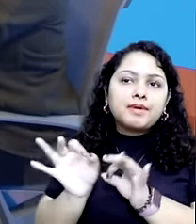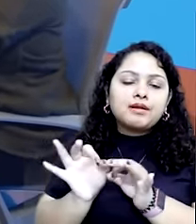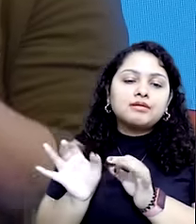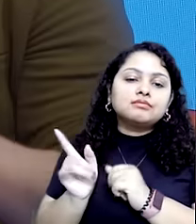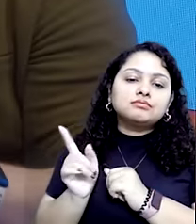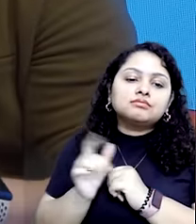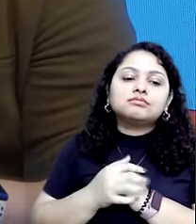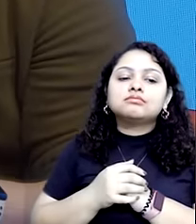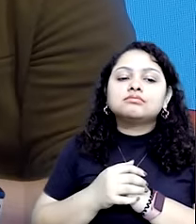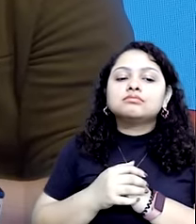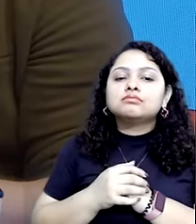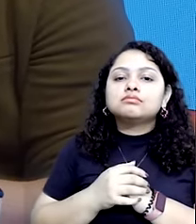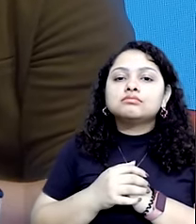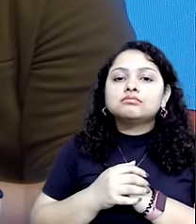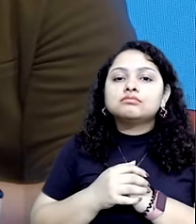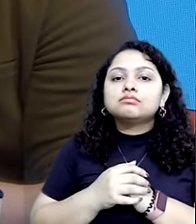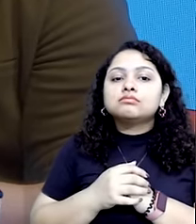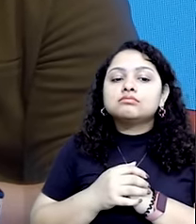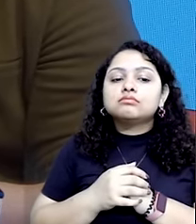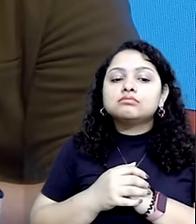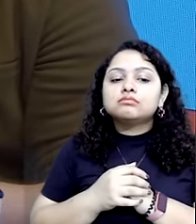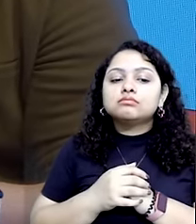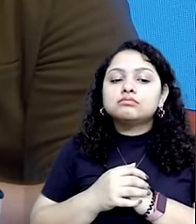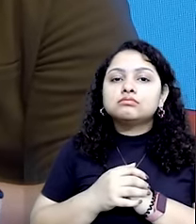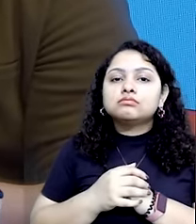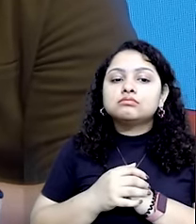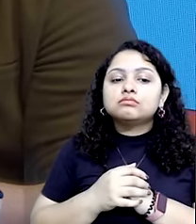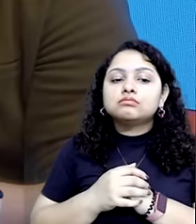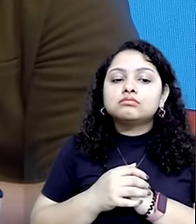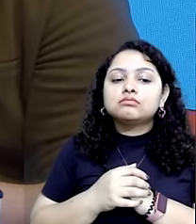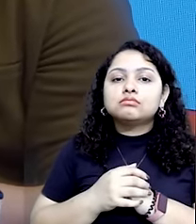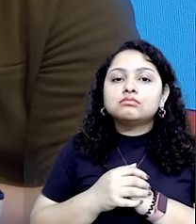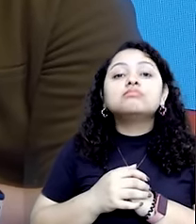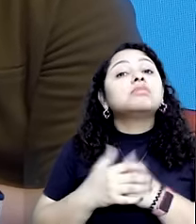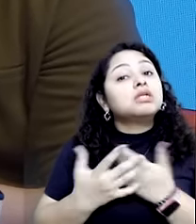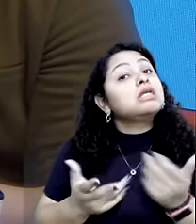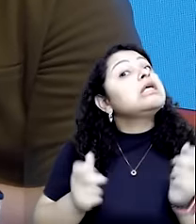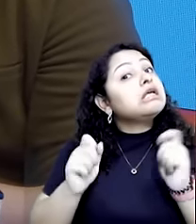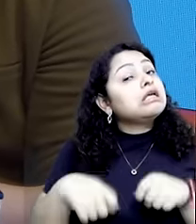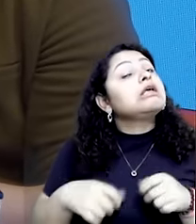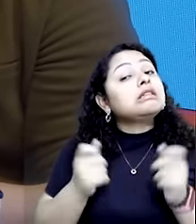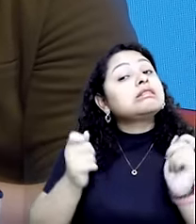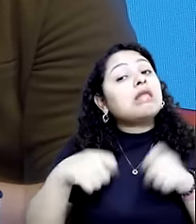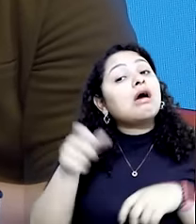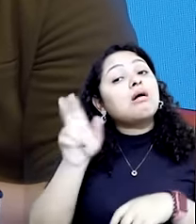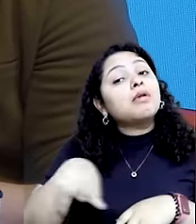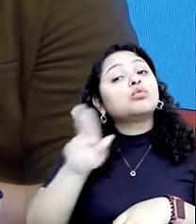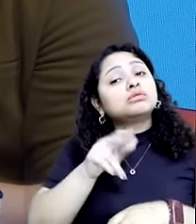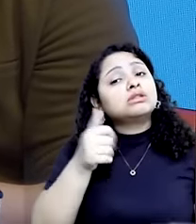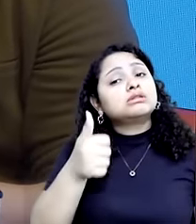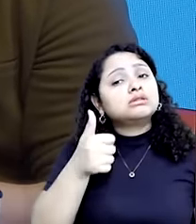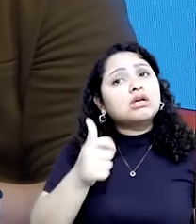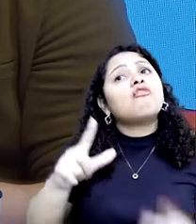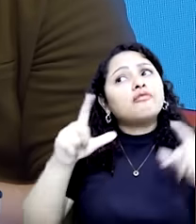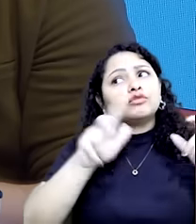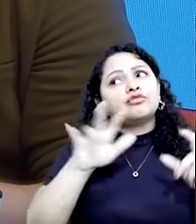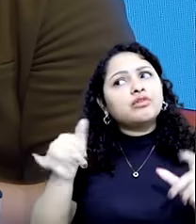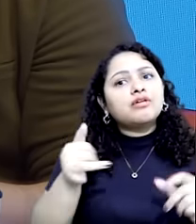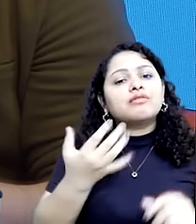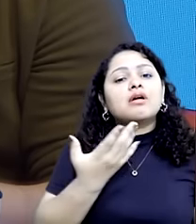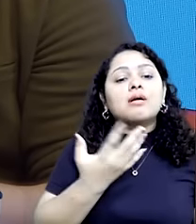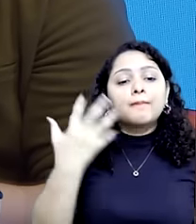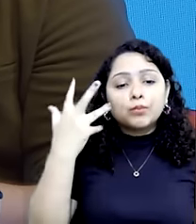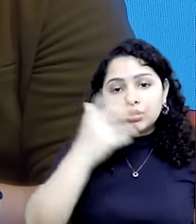com um abajur ou com uma lanterna e com uma uma luminária e funciona absurdamente bem a foto vai ficar com o